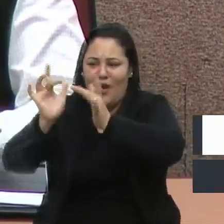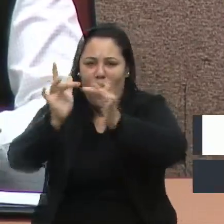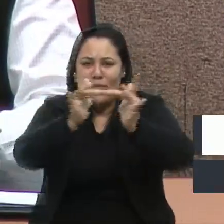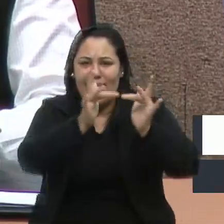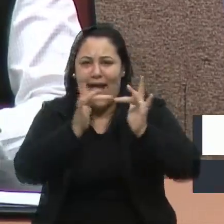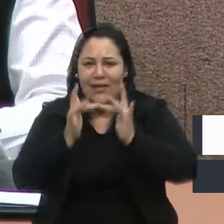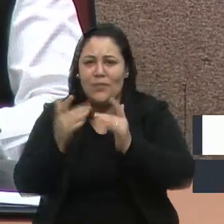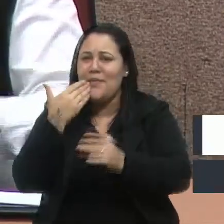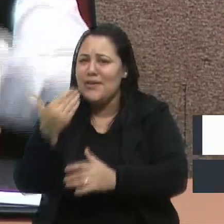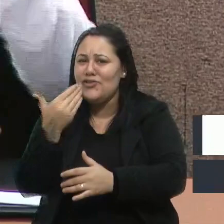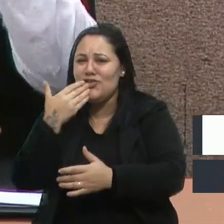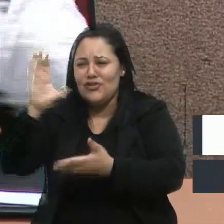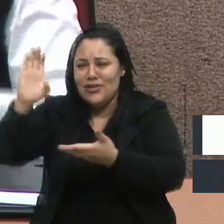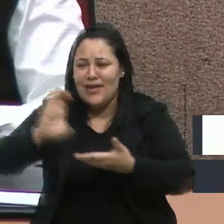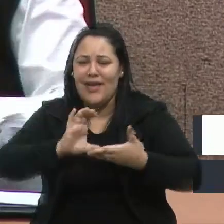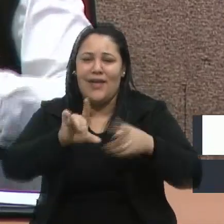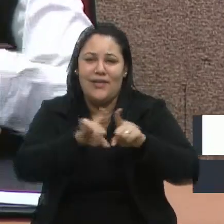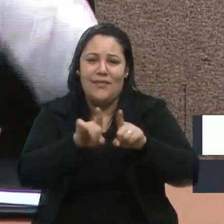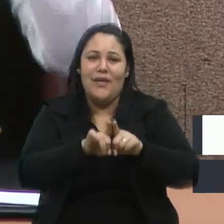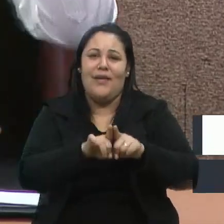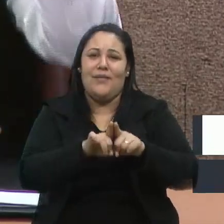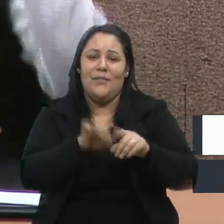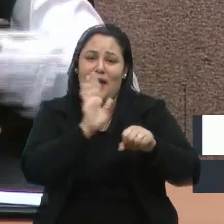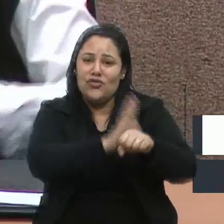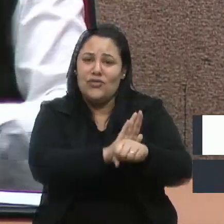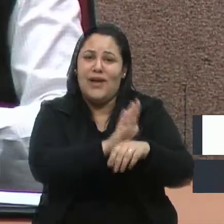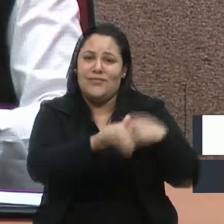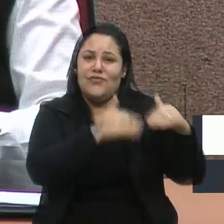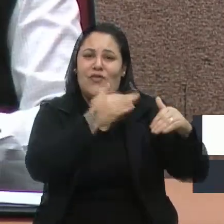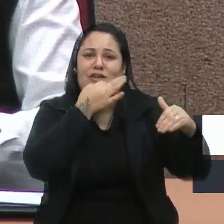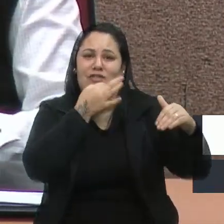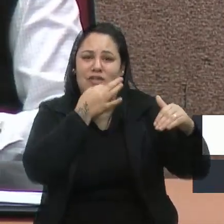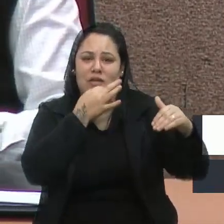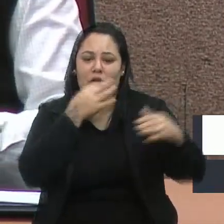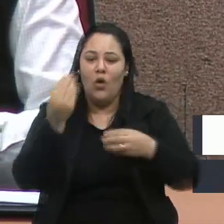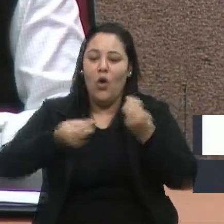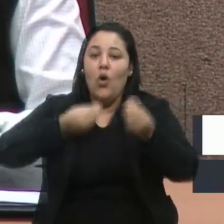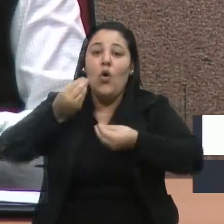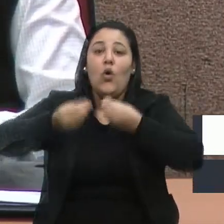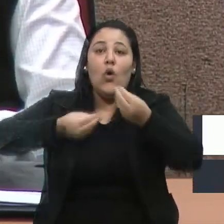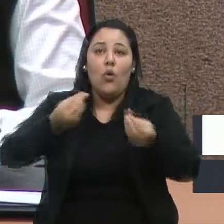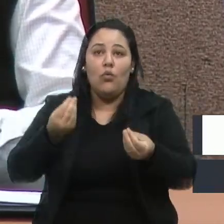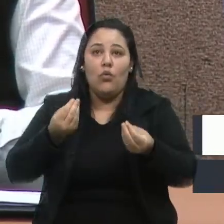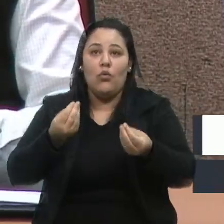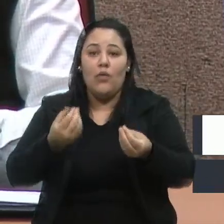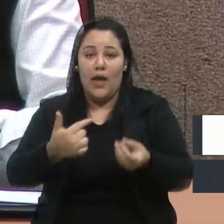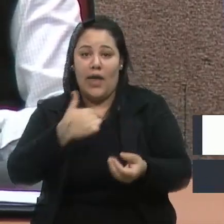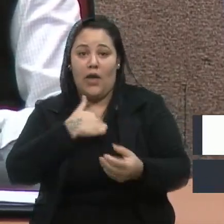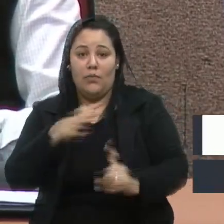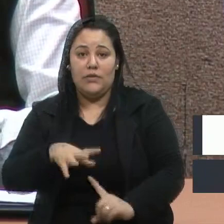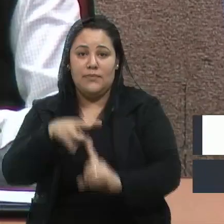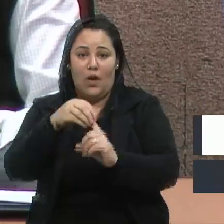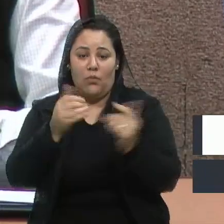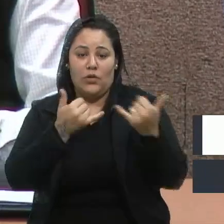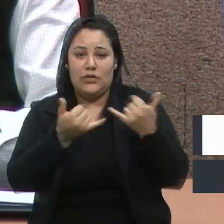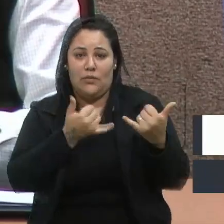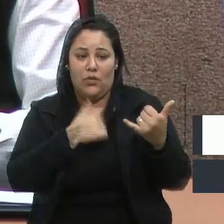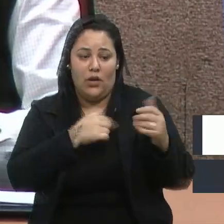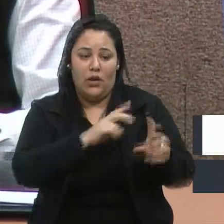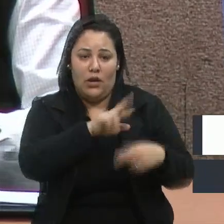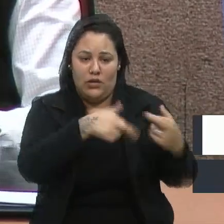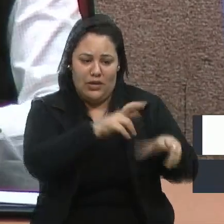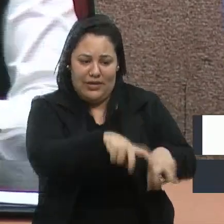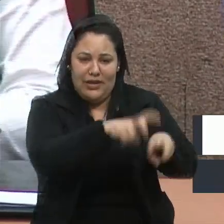emendas, para isso, para aquilo, para ajudar a nossa cidade. Como é que nós vamos buscar, eu em principal na questão do interior, que preciso